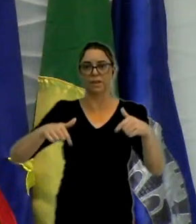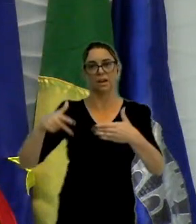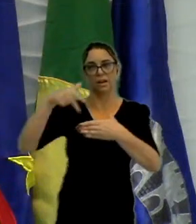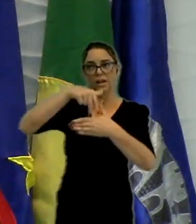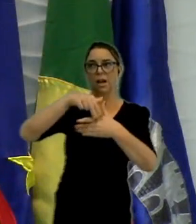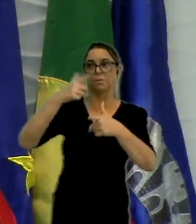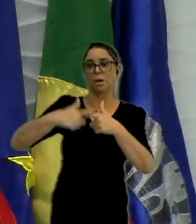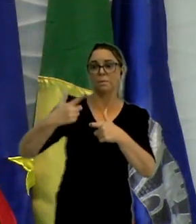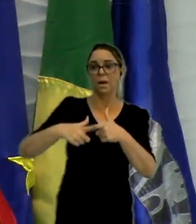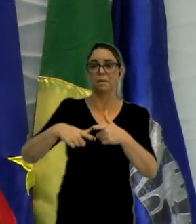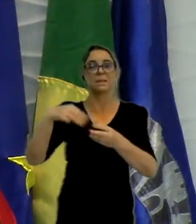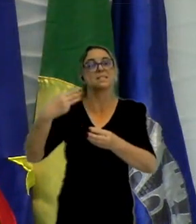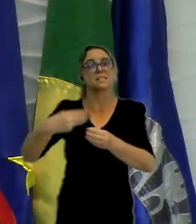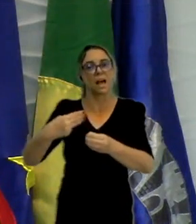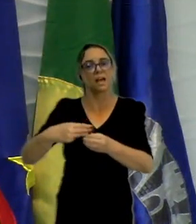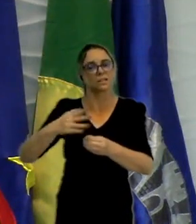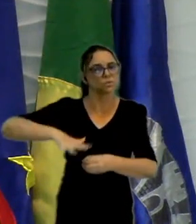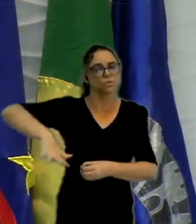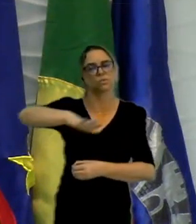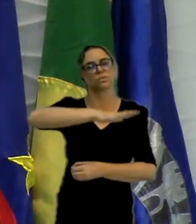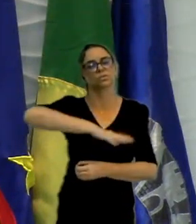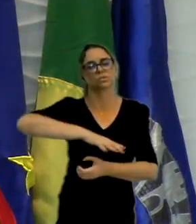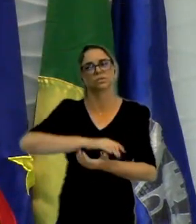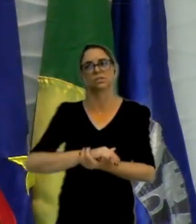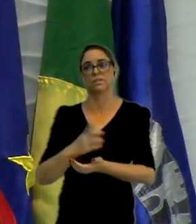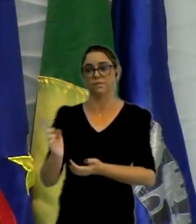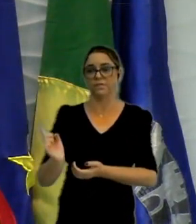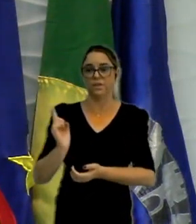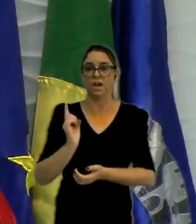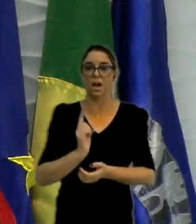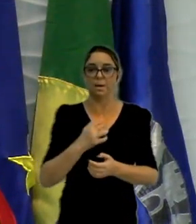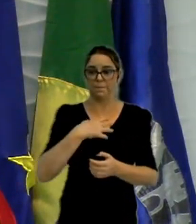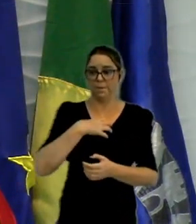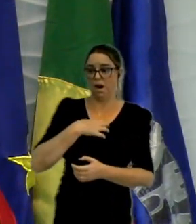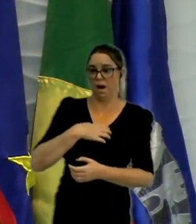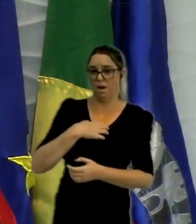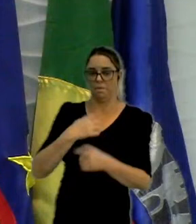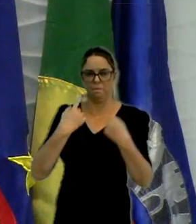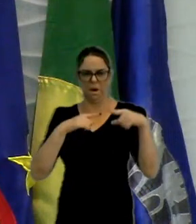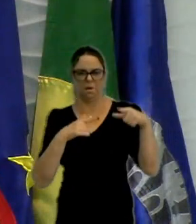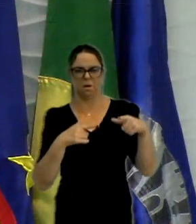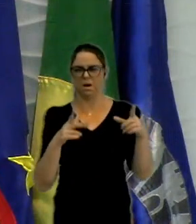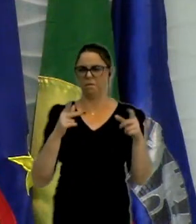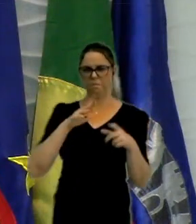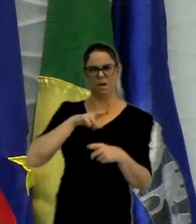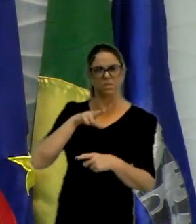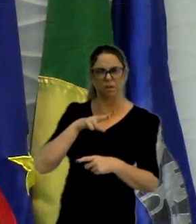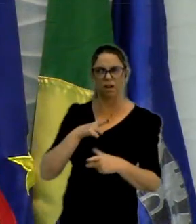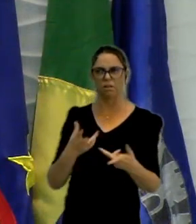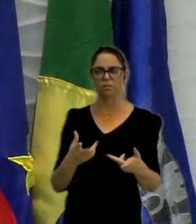sanar os problemas da cidade, não vir aqui com briga, com picuinha pessoal. a gente vê